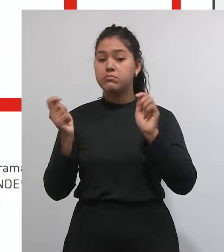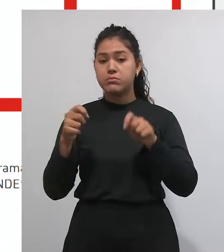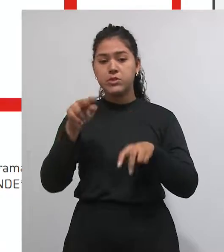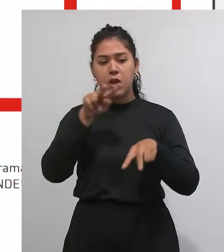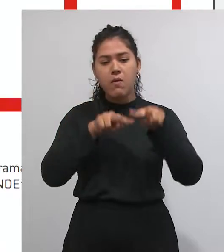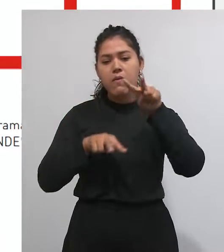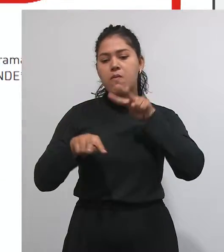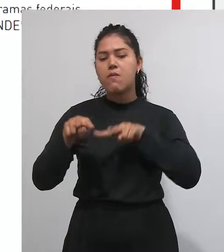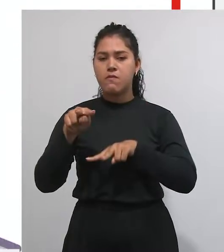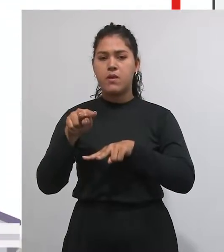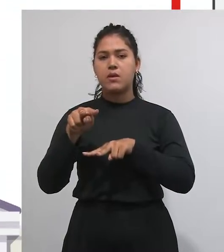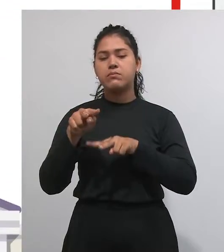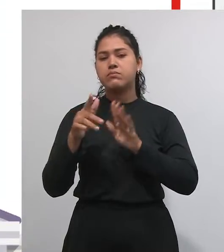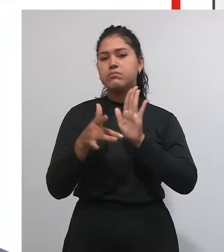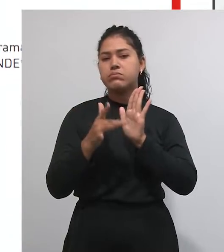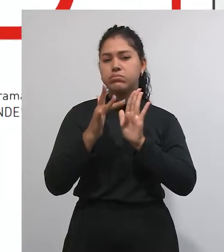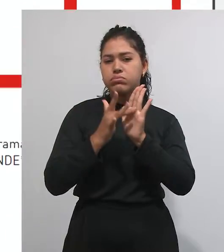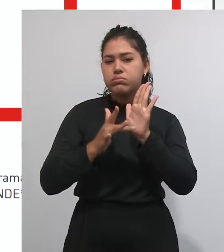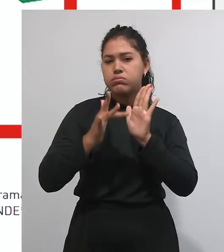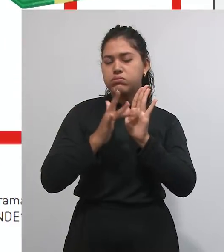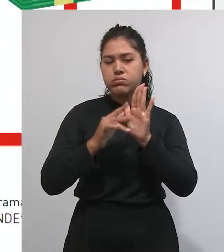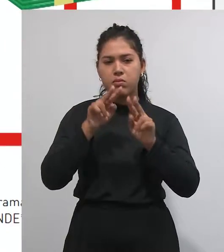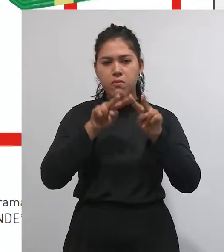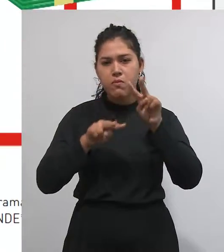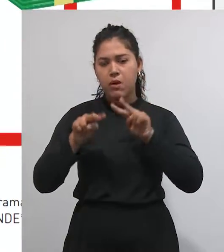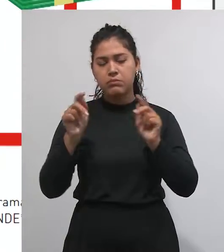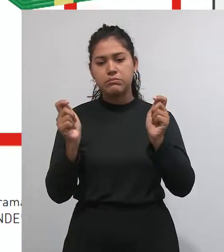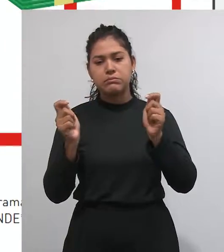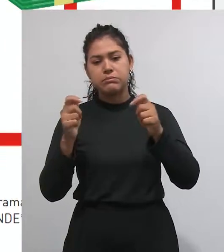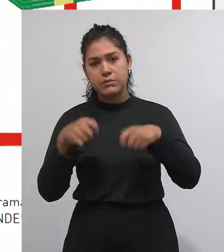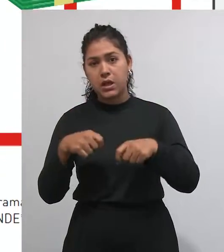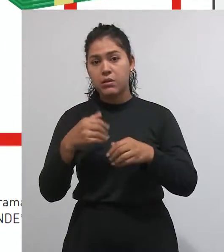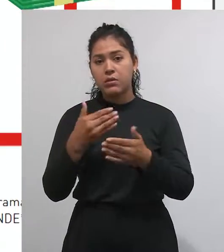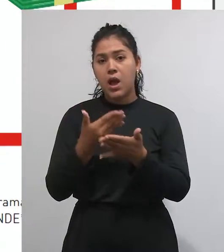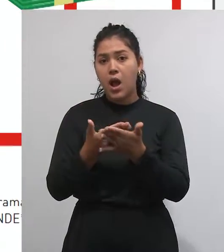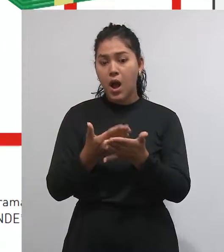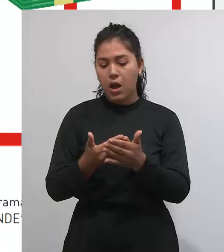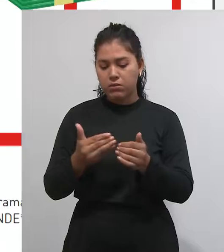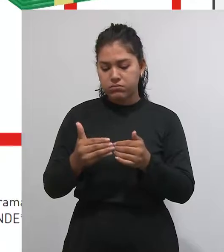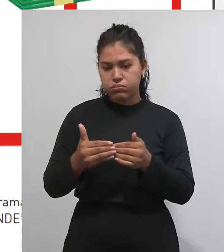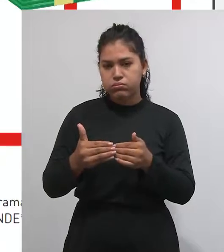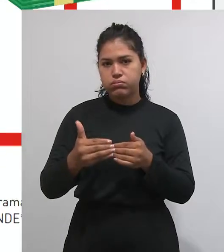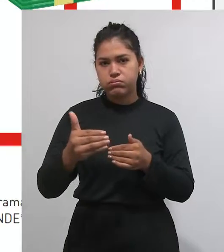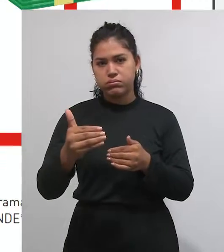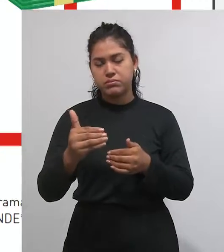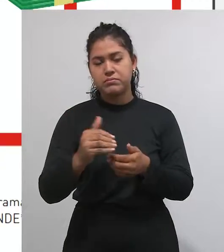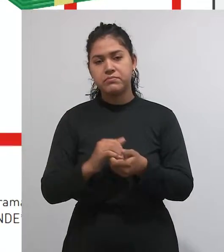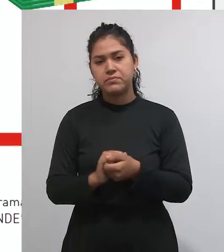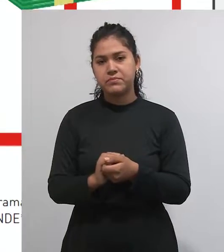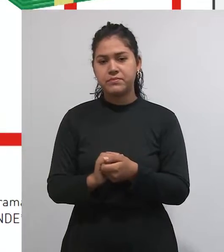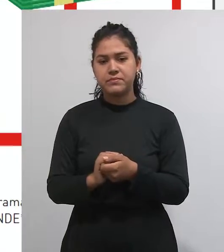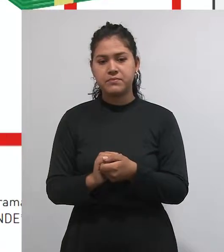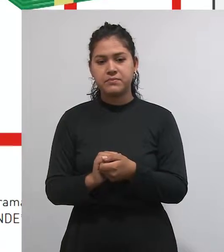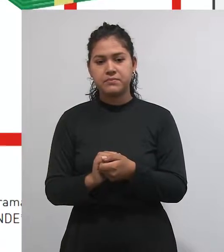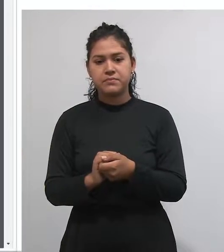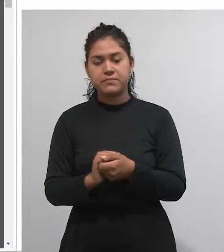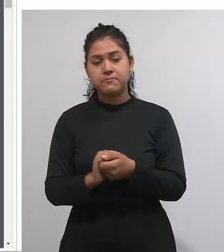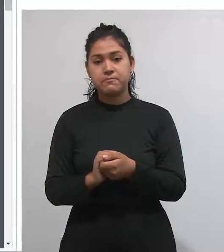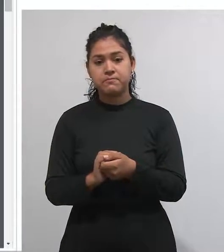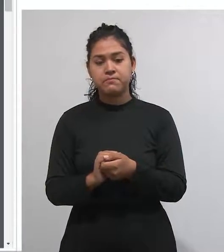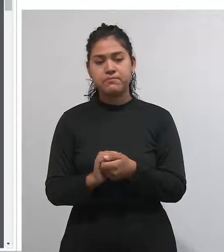que vocês podem visualizar com mais profundidade nas outras, assim que